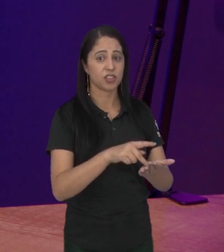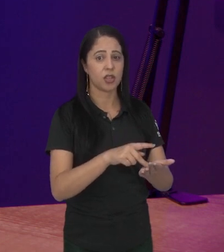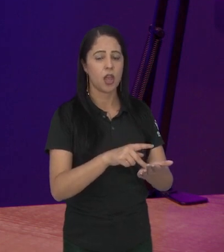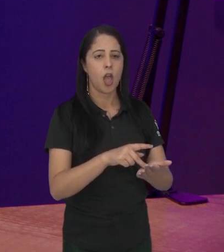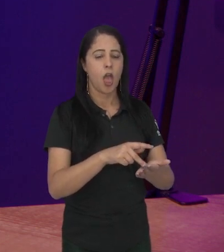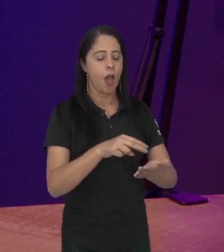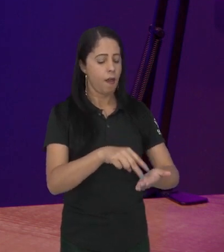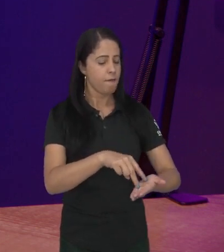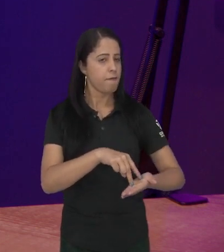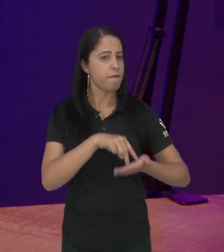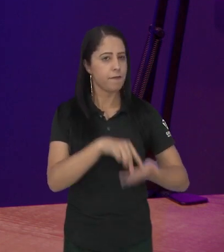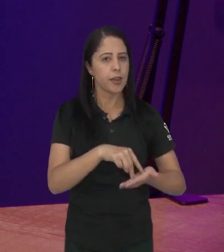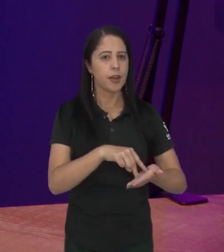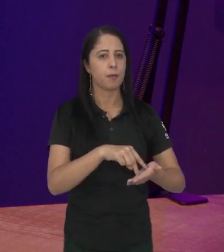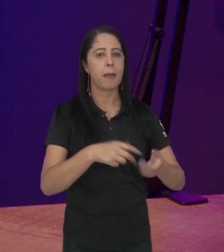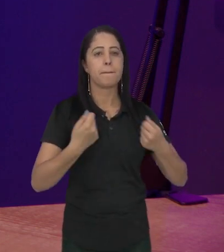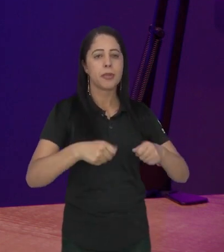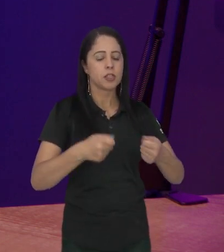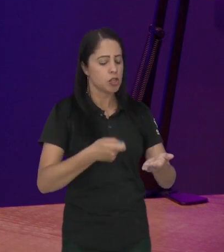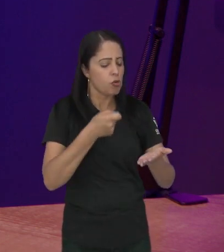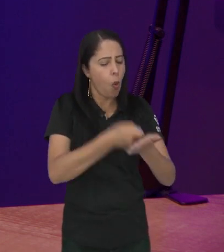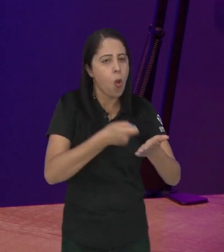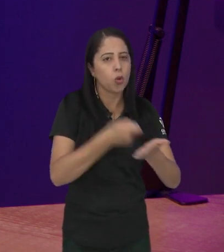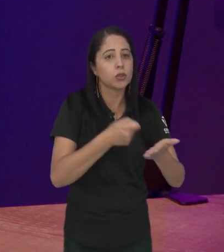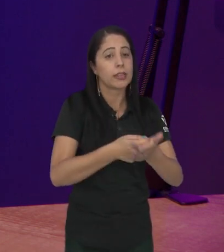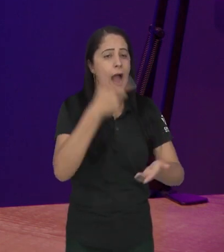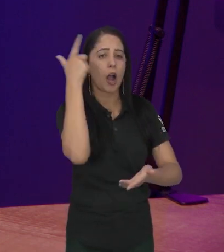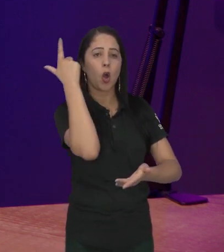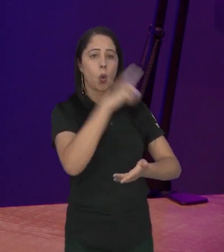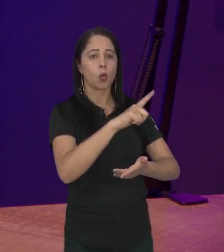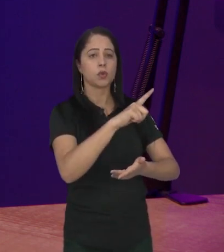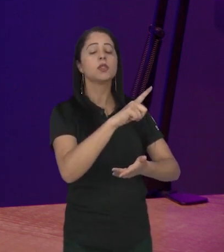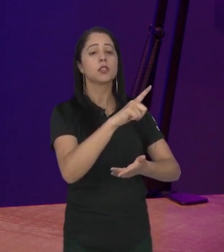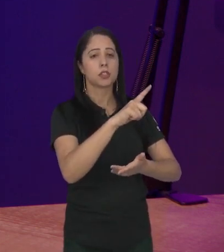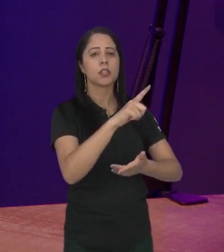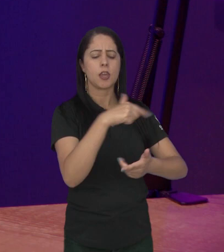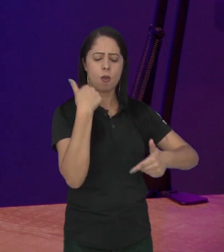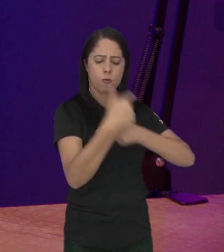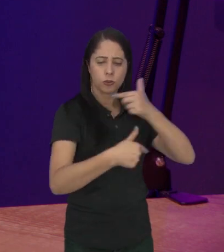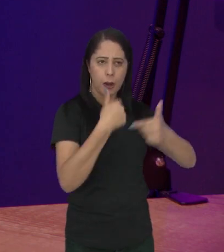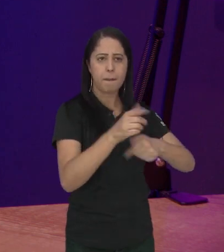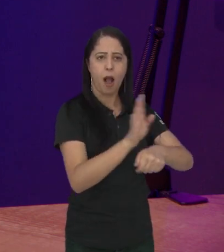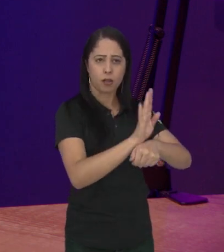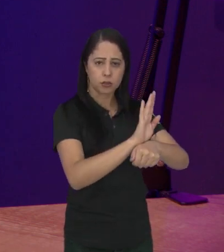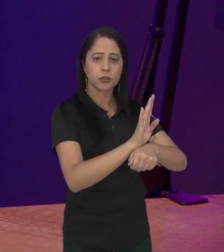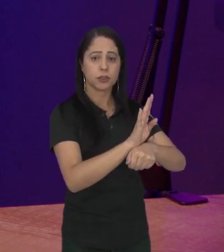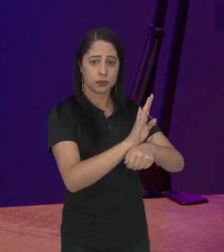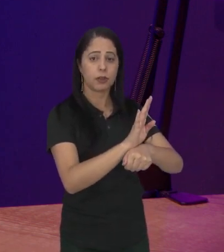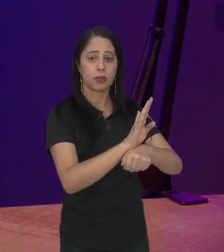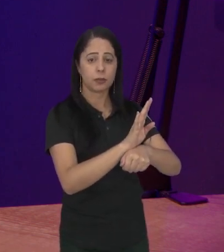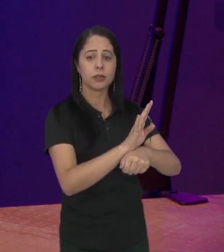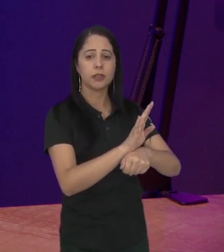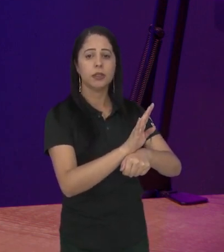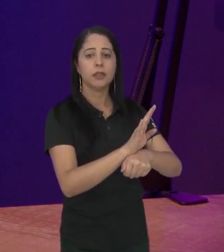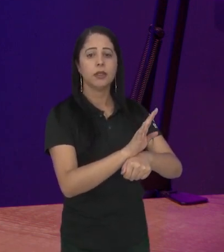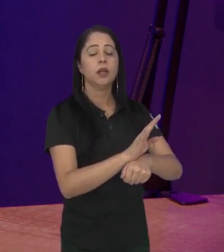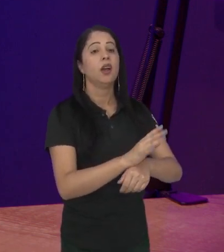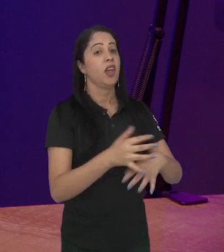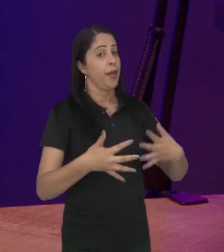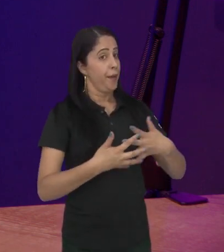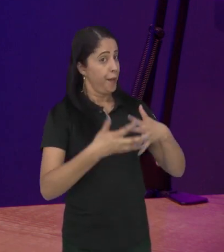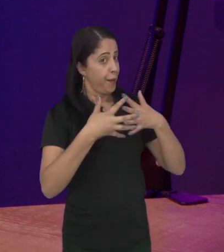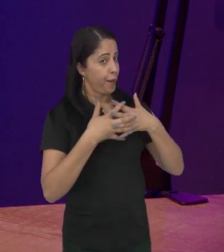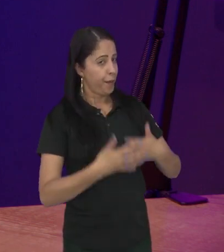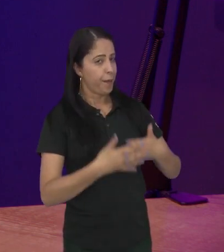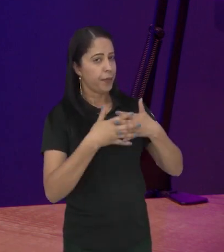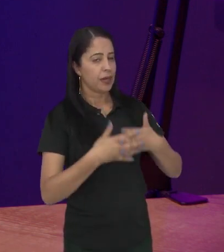ela veio com toda essa questão, né, tendo que superar e aceitar, e ela teve que conquistar esse papel, que realmente foi